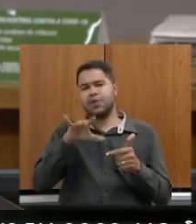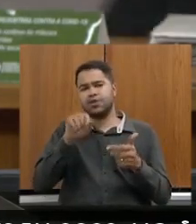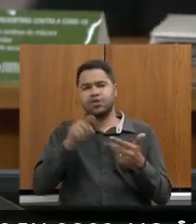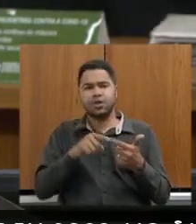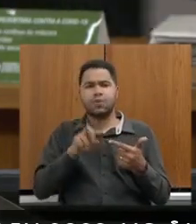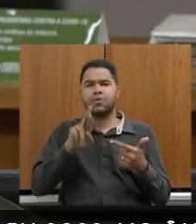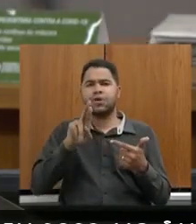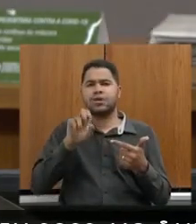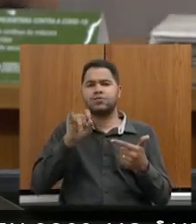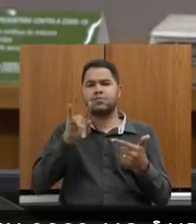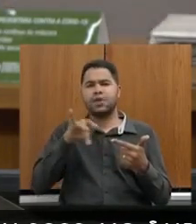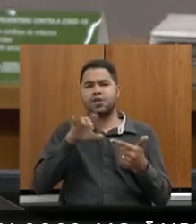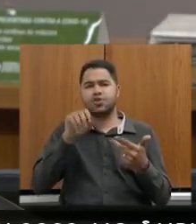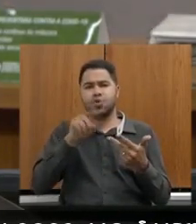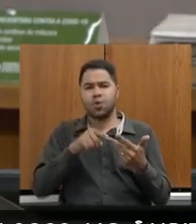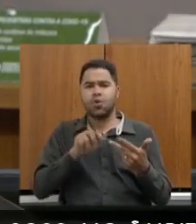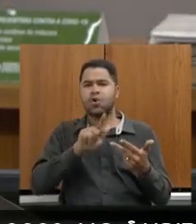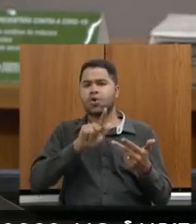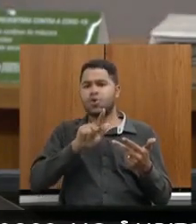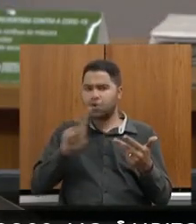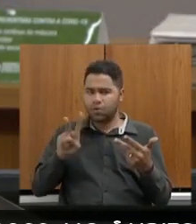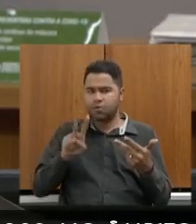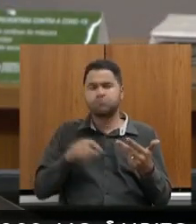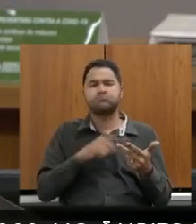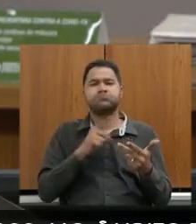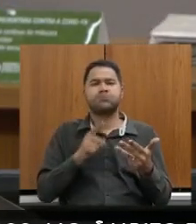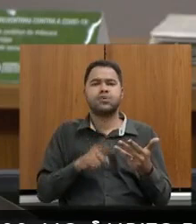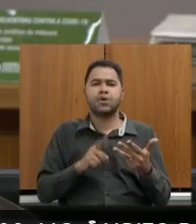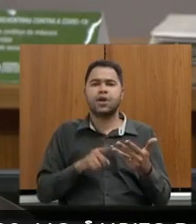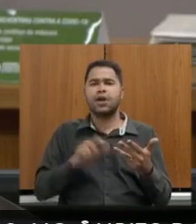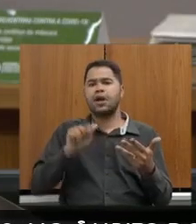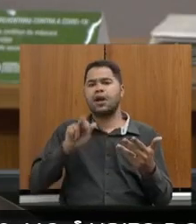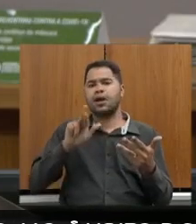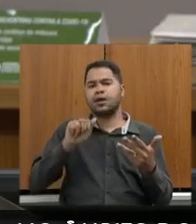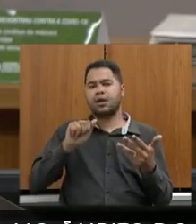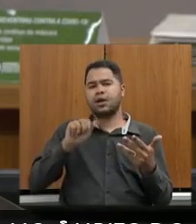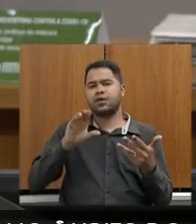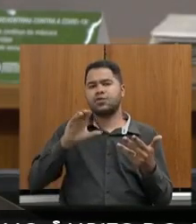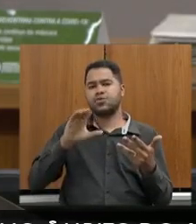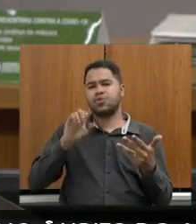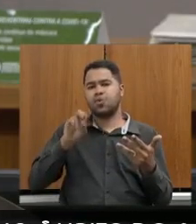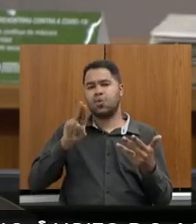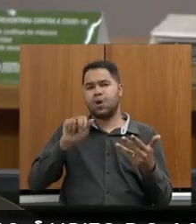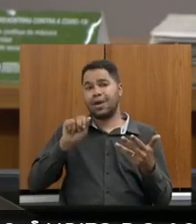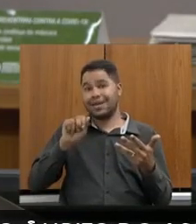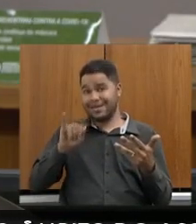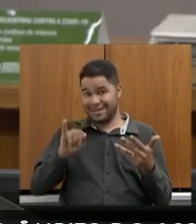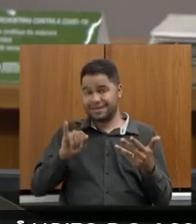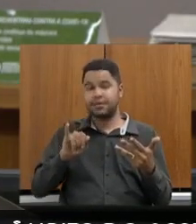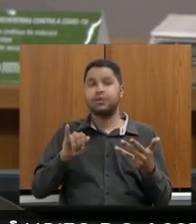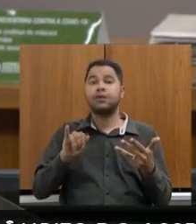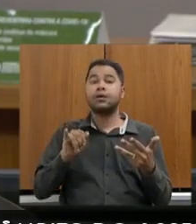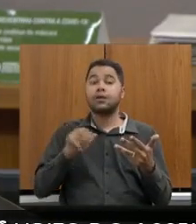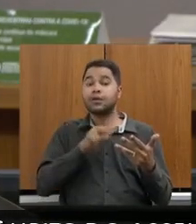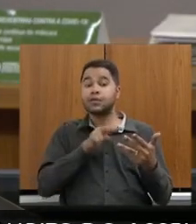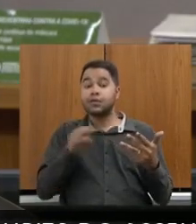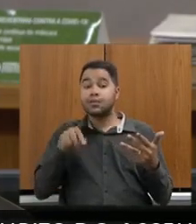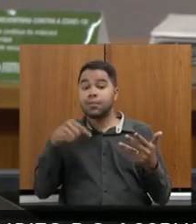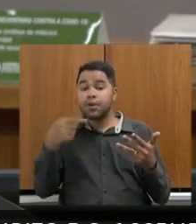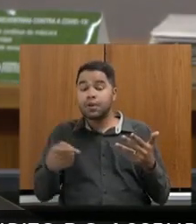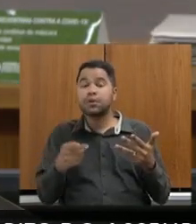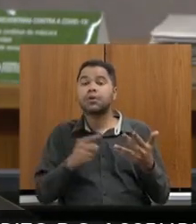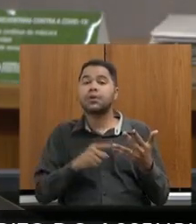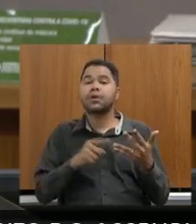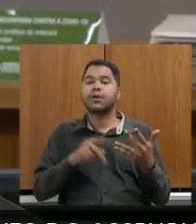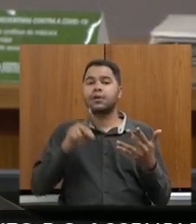tive Resplendor tive em Valadares tive Araçuaí essa semana mesmo estarei na